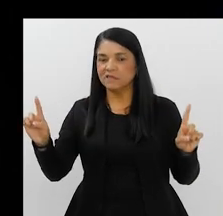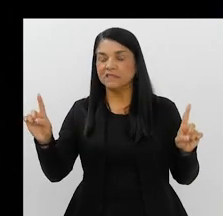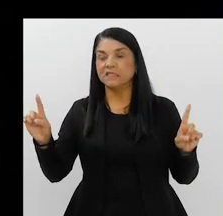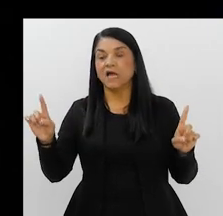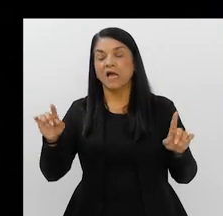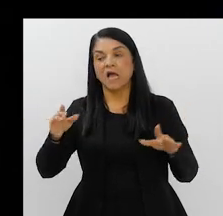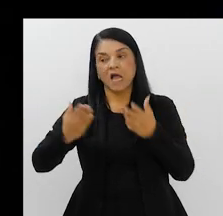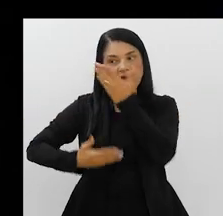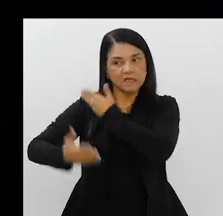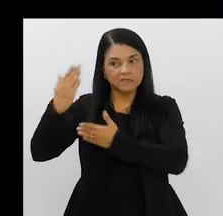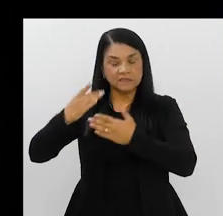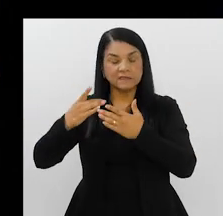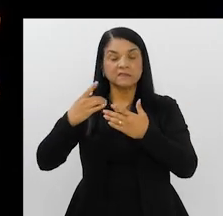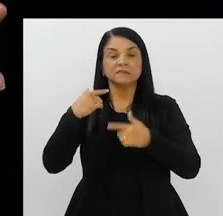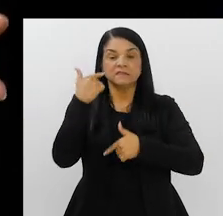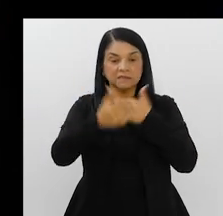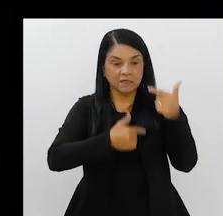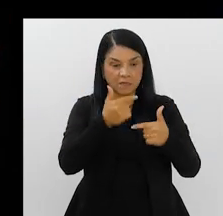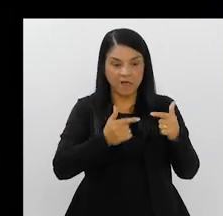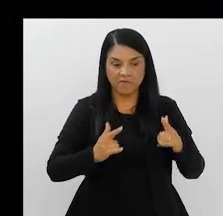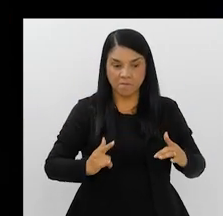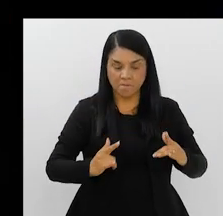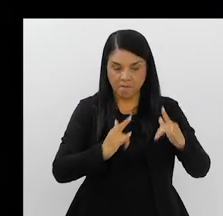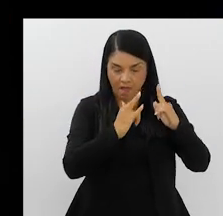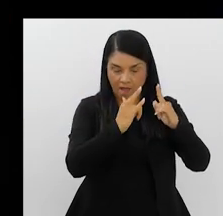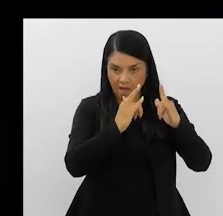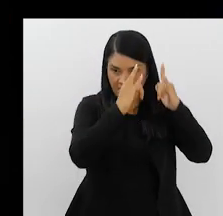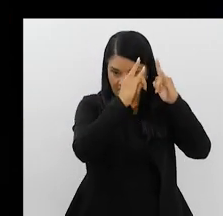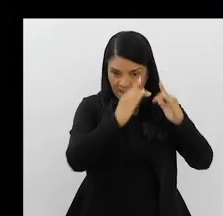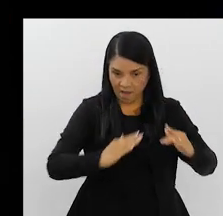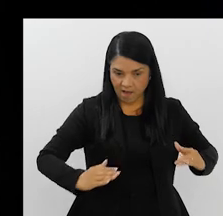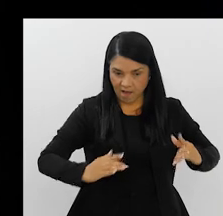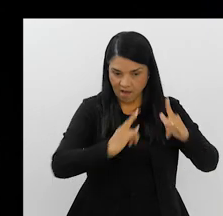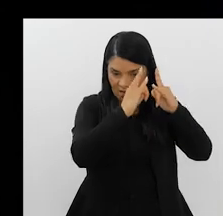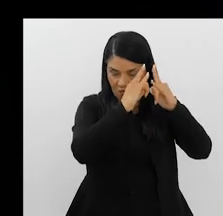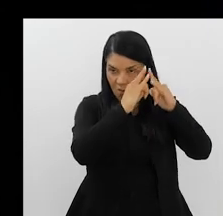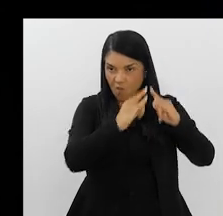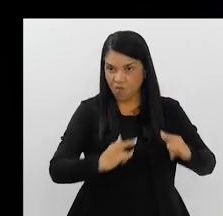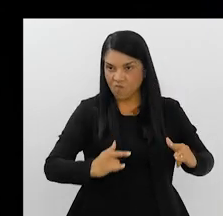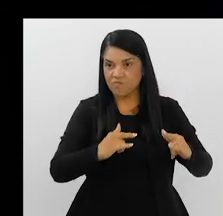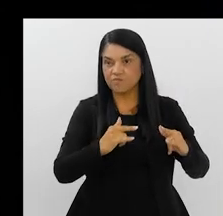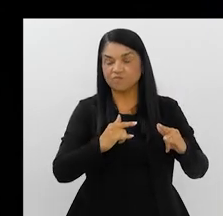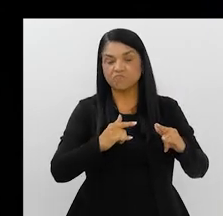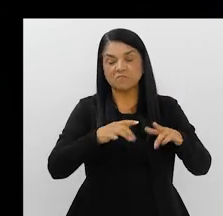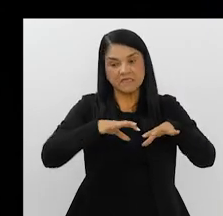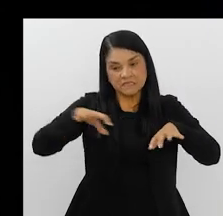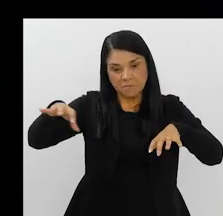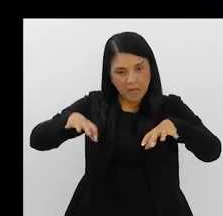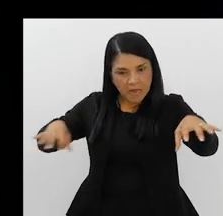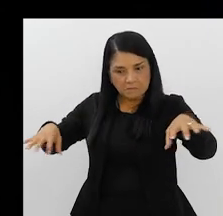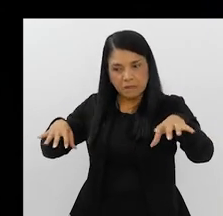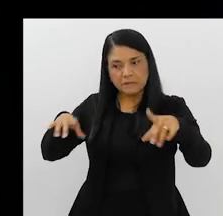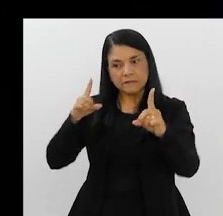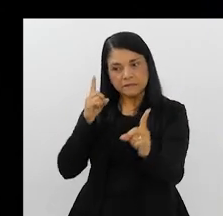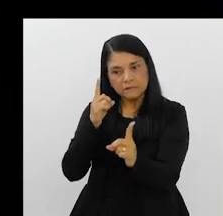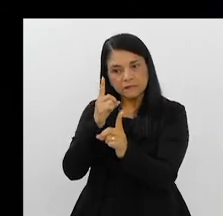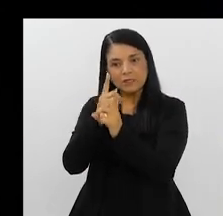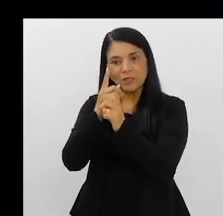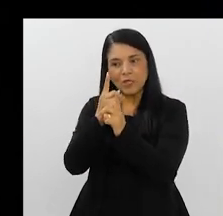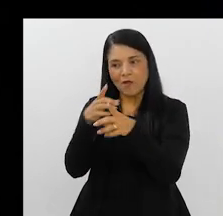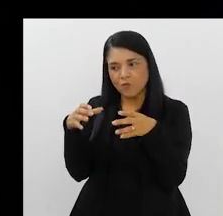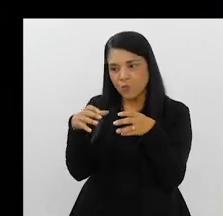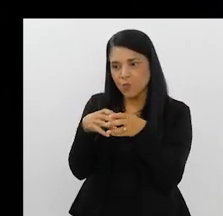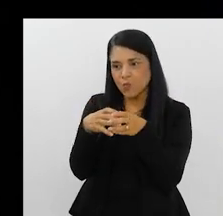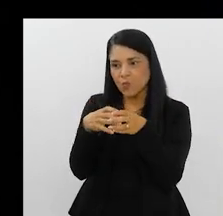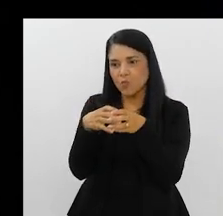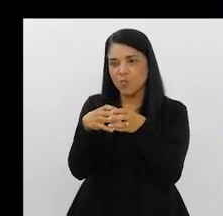em barracão, separado mesmo, fisicamente. Mas, sei lá, quando a gente se encontrava, era... Hoje a